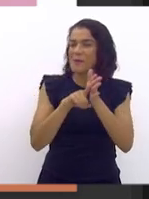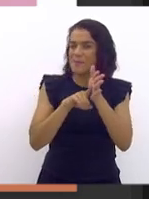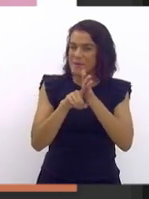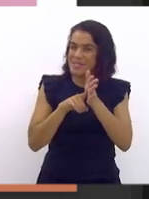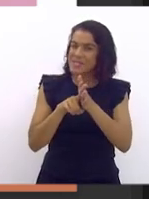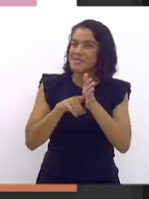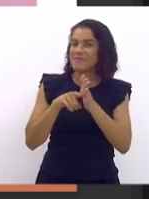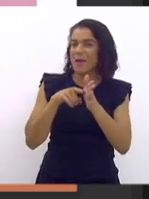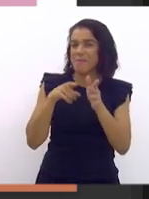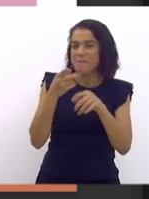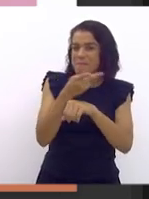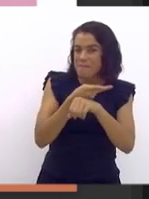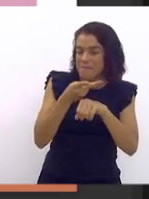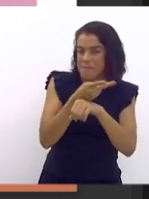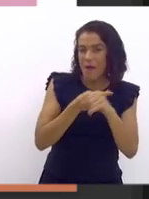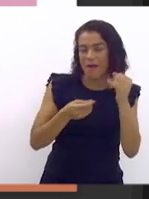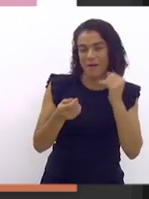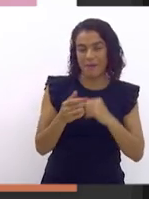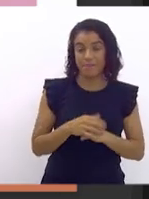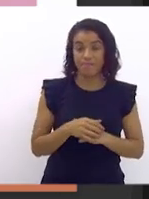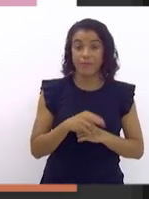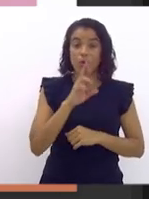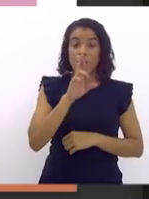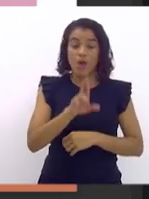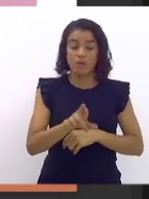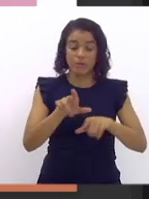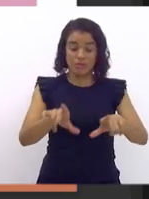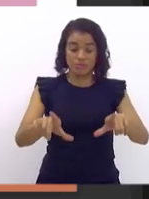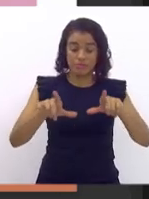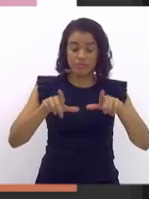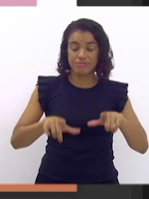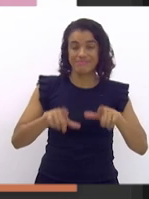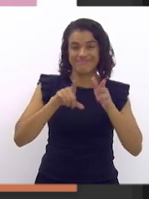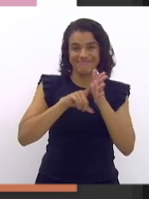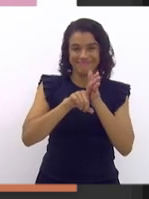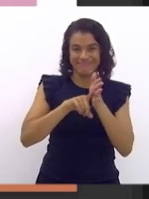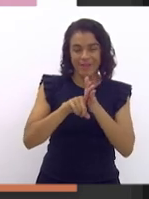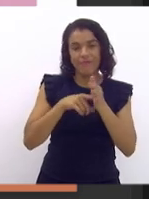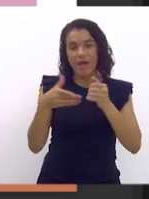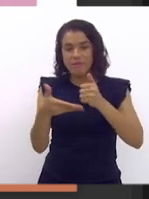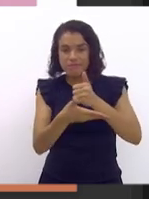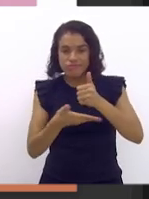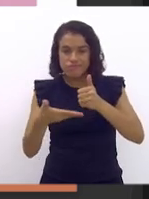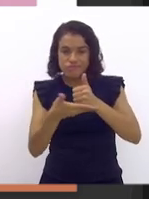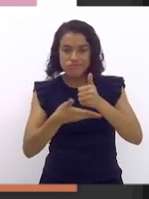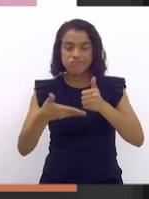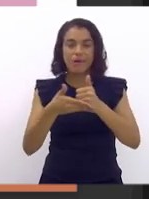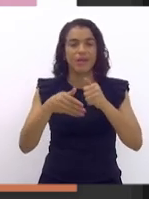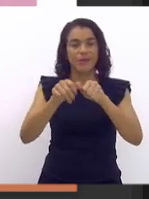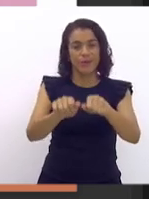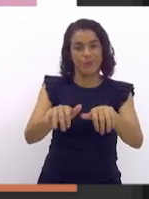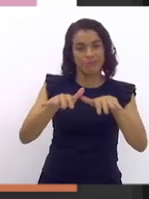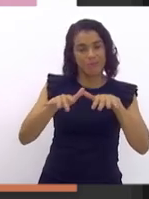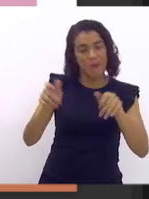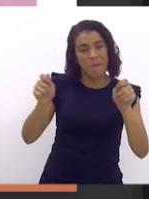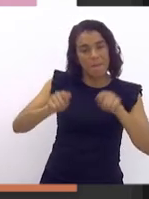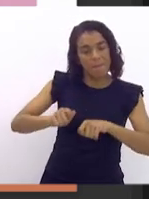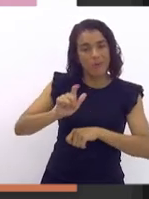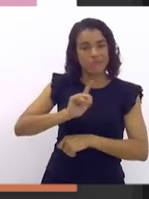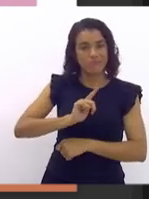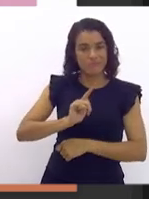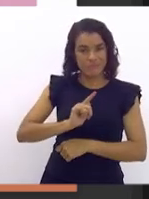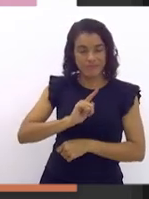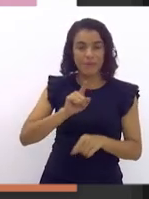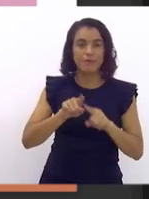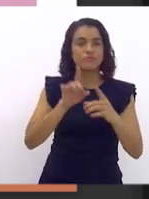buscar verificar. Então, o resultado dessa pesquisa vai embasar as ações que o parlamento pode ter em